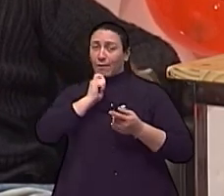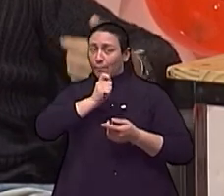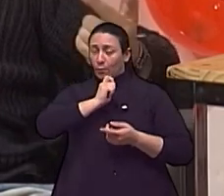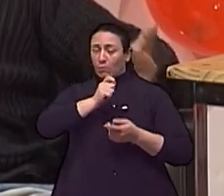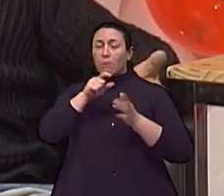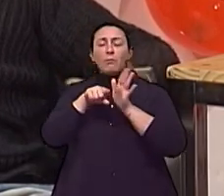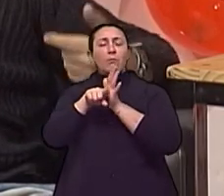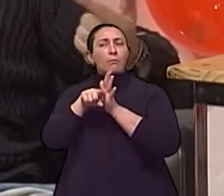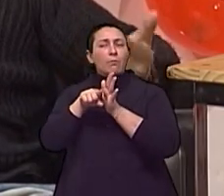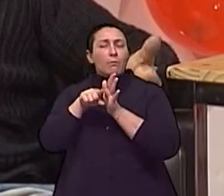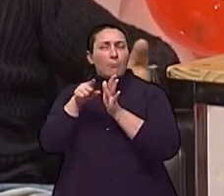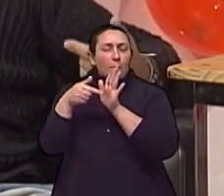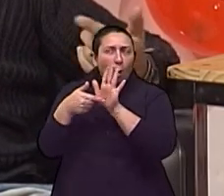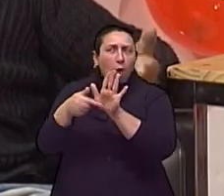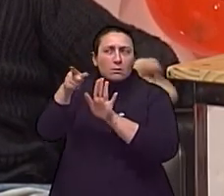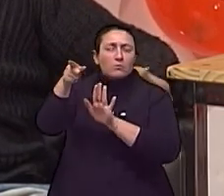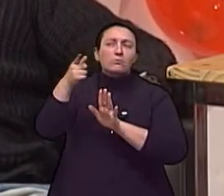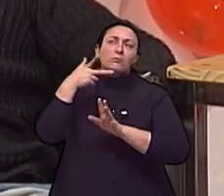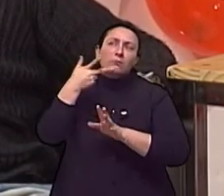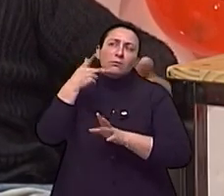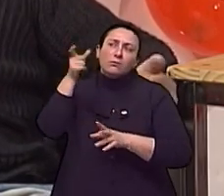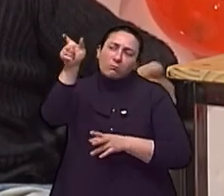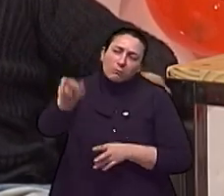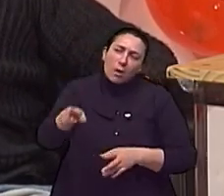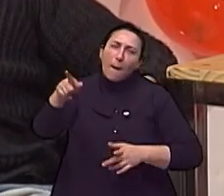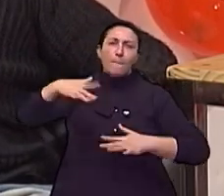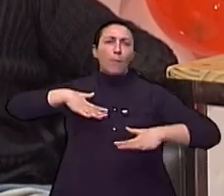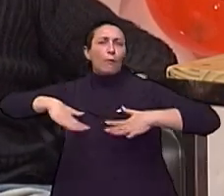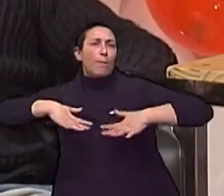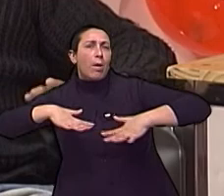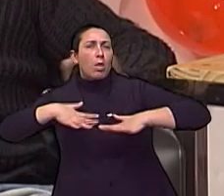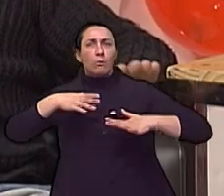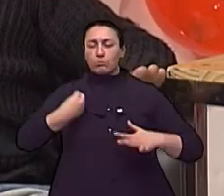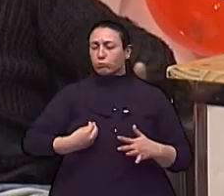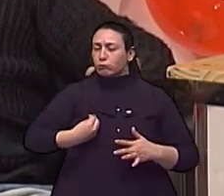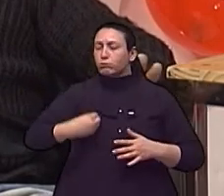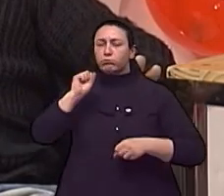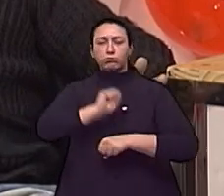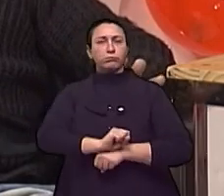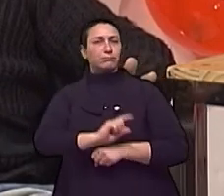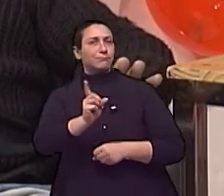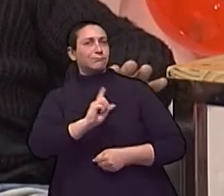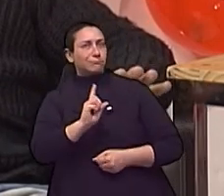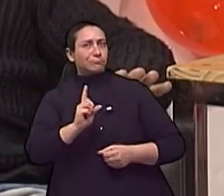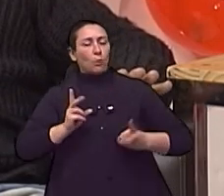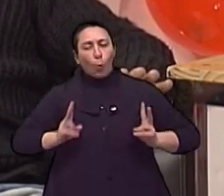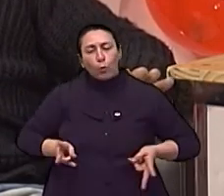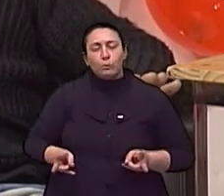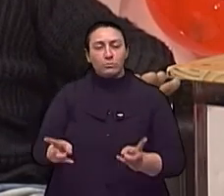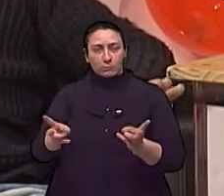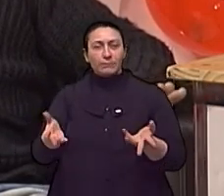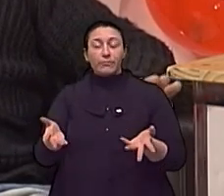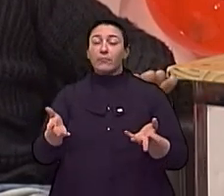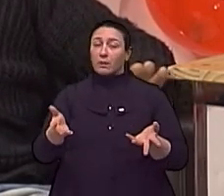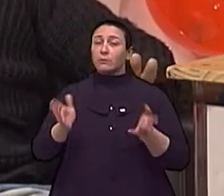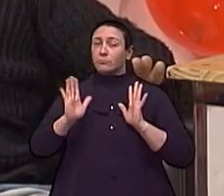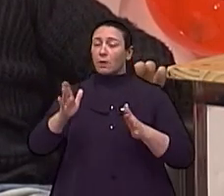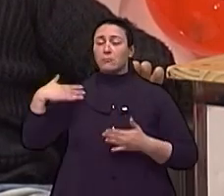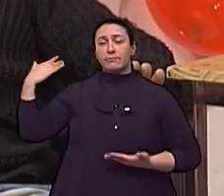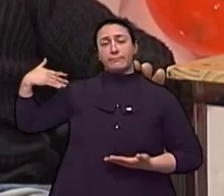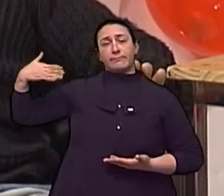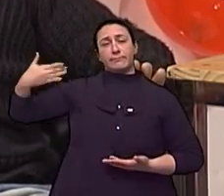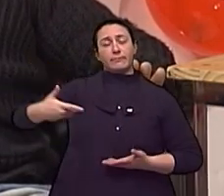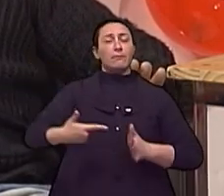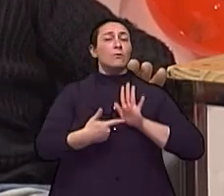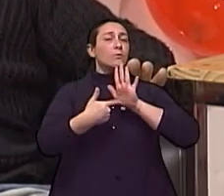movimento porque vida é movimento na via de ação e tão bom a hoje a gente não tem mais a um bom tempo